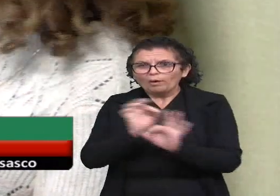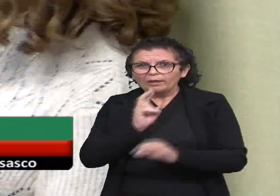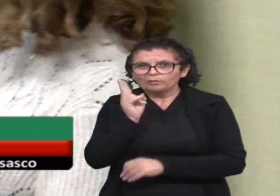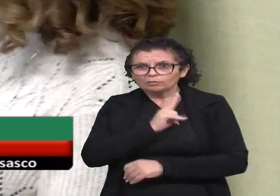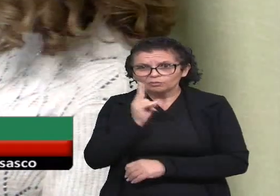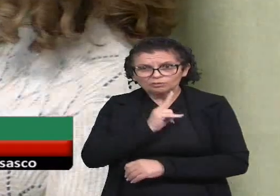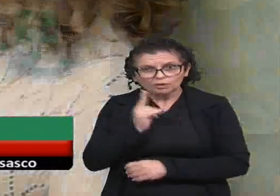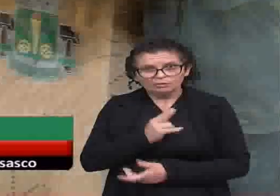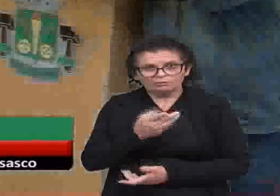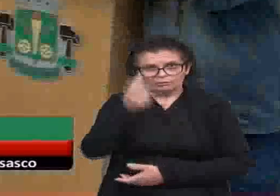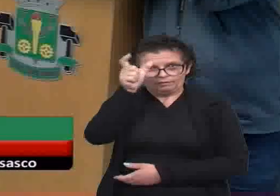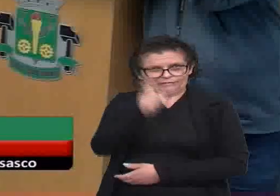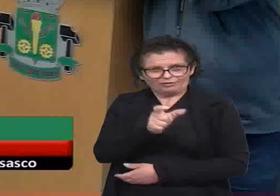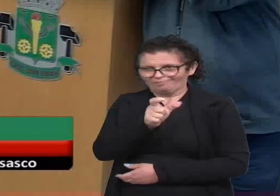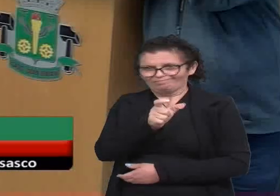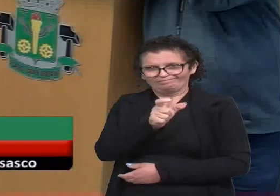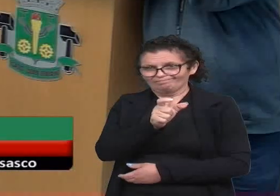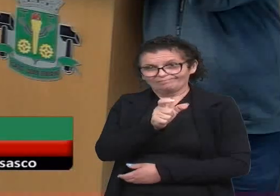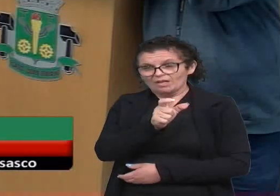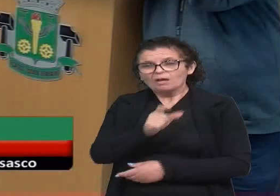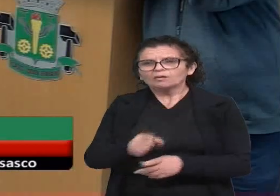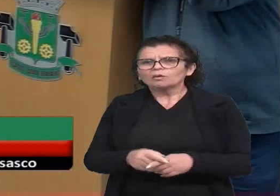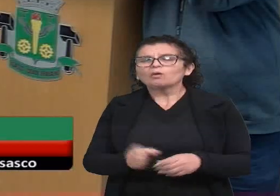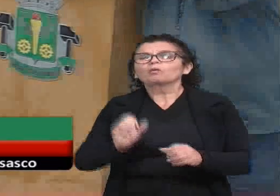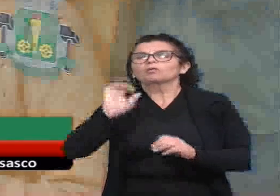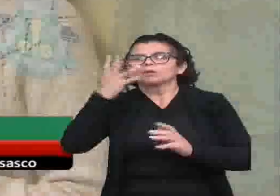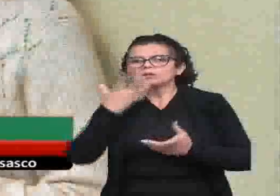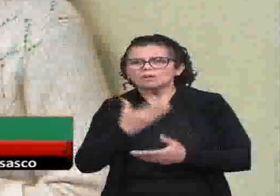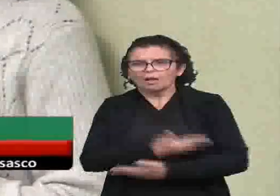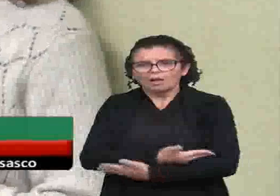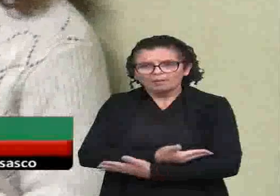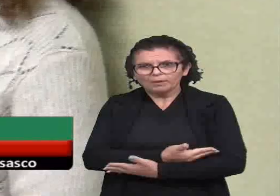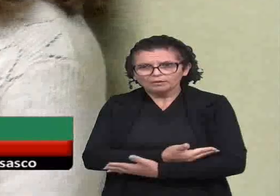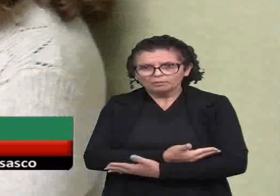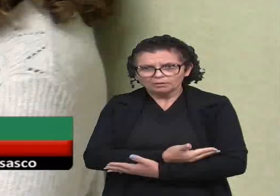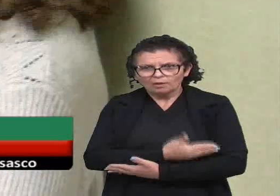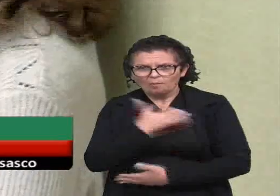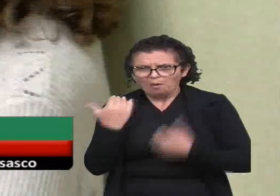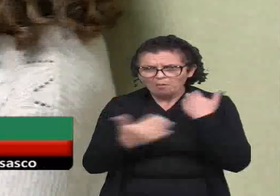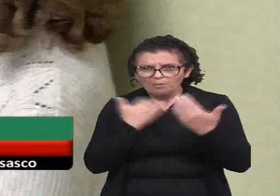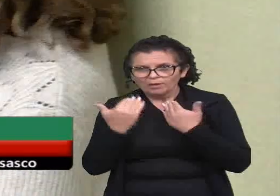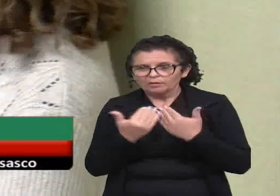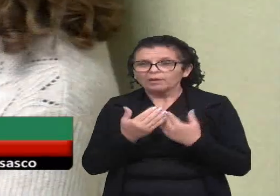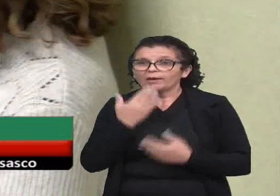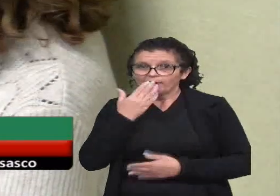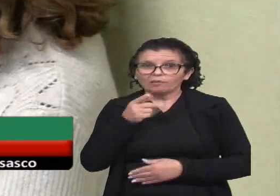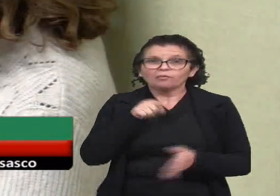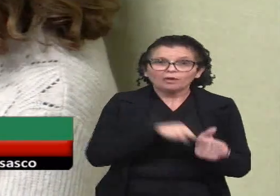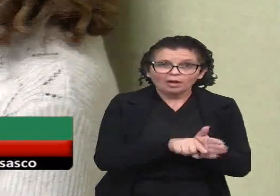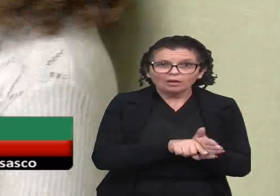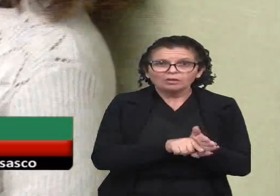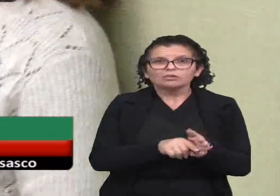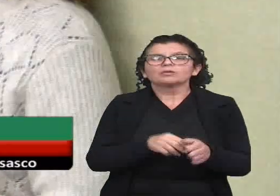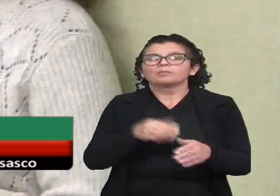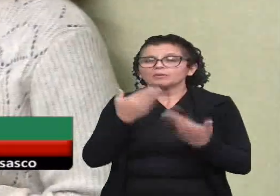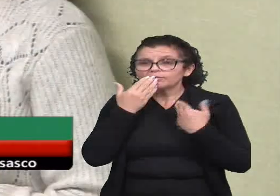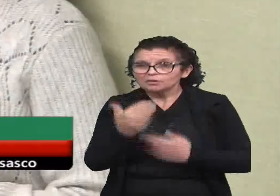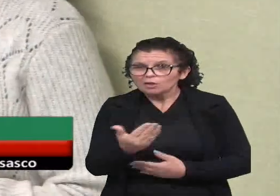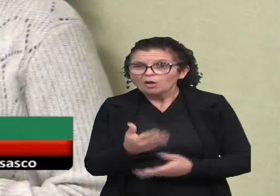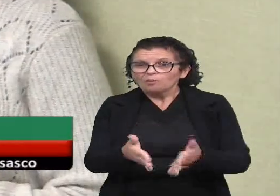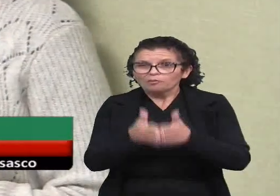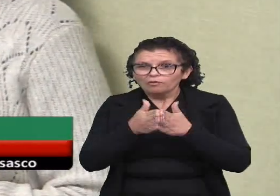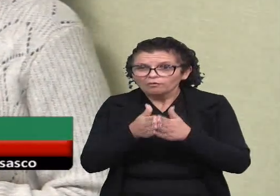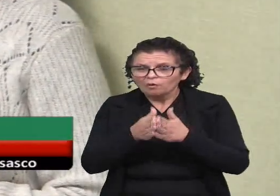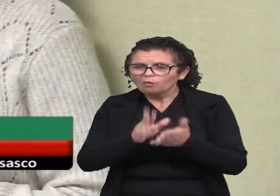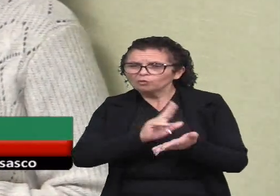não estou falando de você. Casos gravíssimos da maternidade. Imediatamente eu te procurei, não foi isso? Pedi para ele que